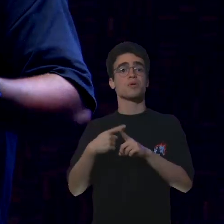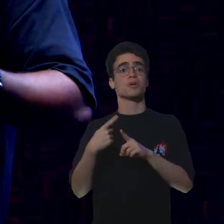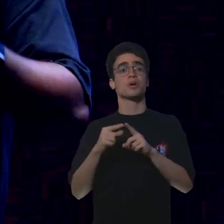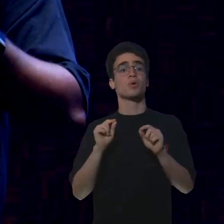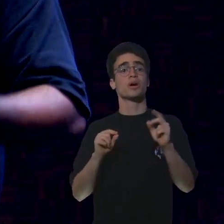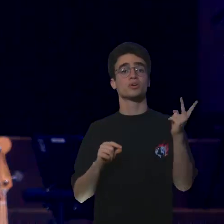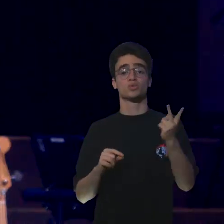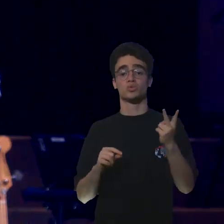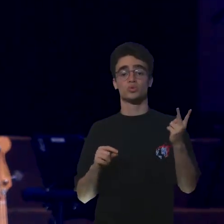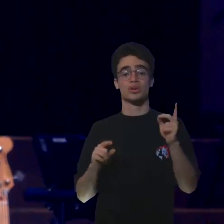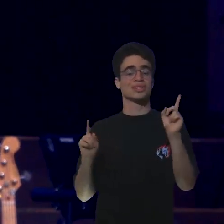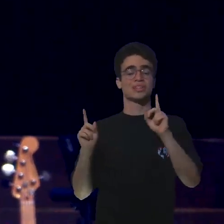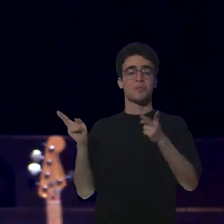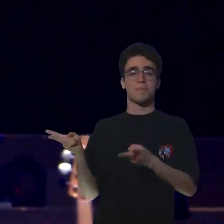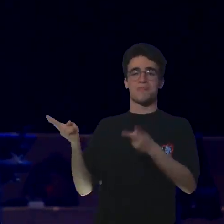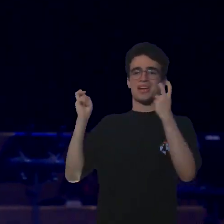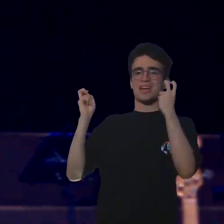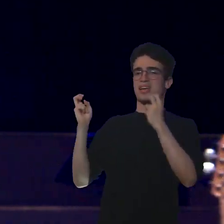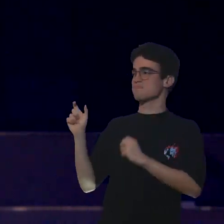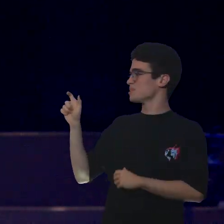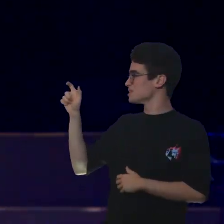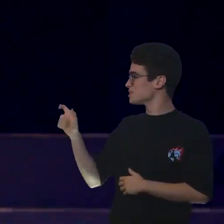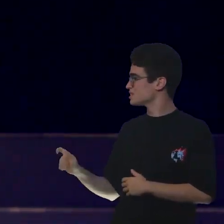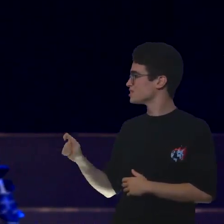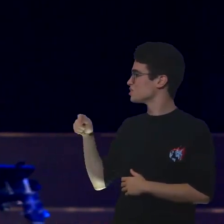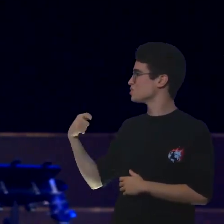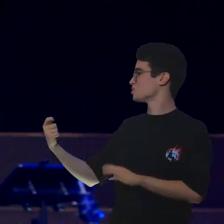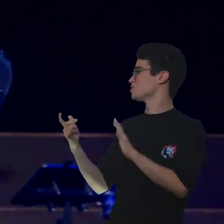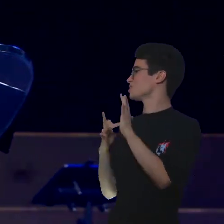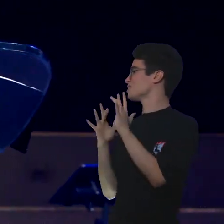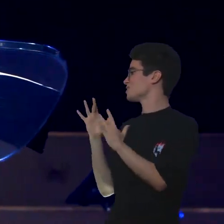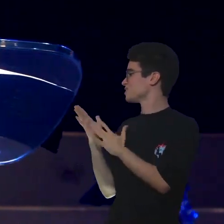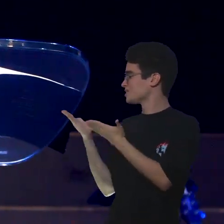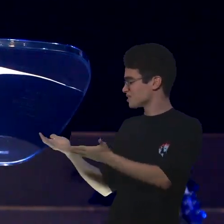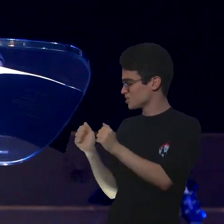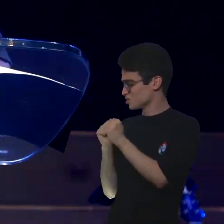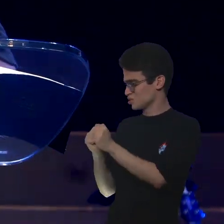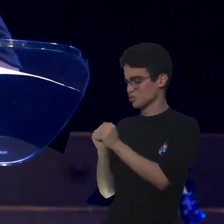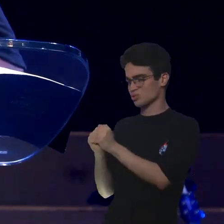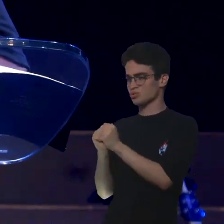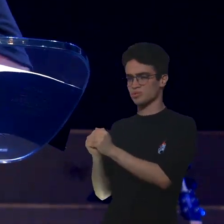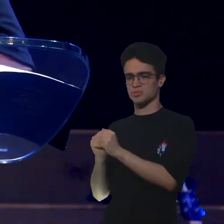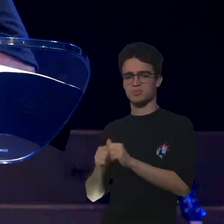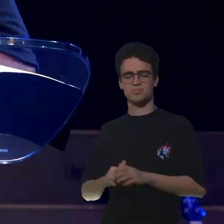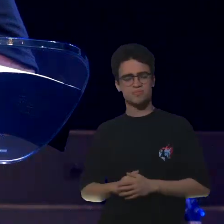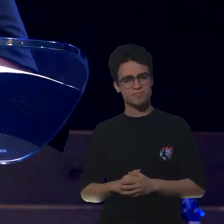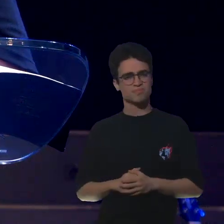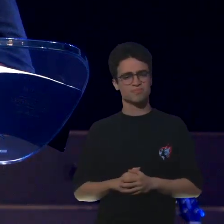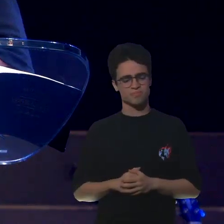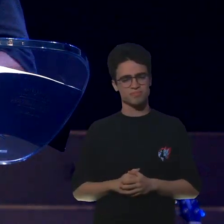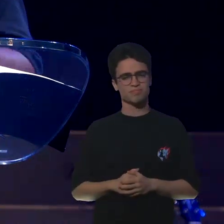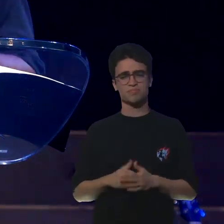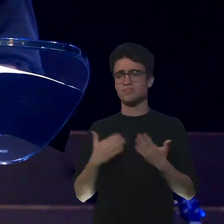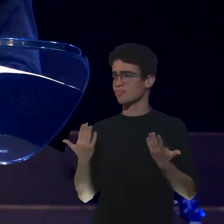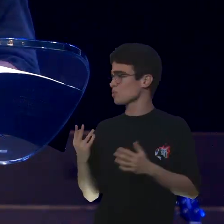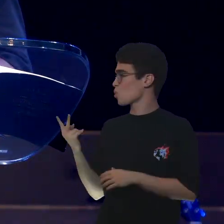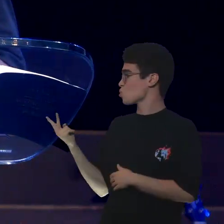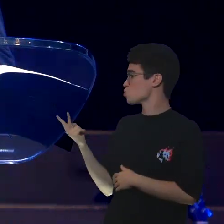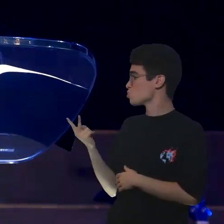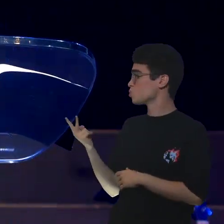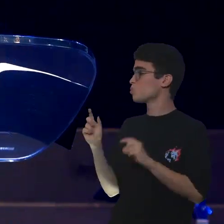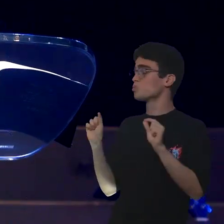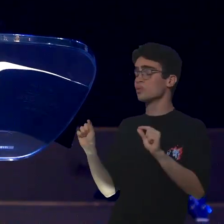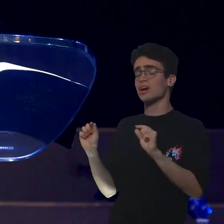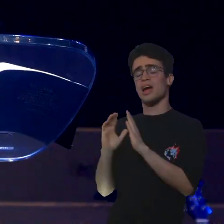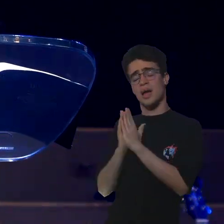estavam reconhecendo a presença de Jesus que estava ao lado deles. E eles estavam, a palavra vai